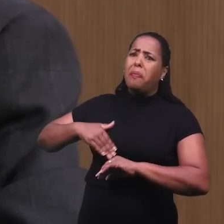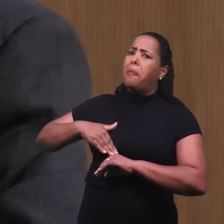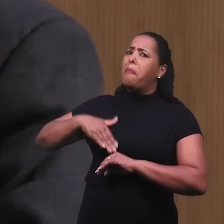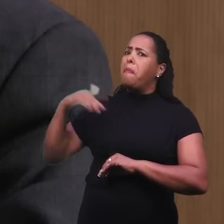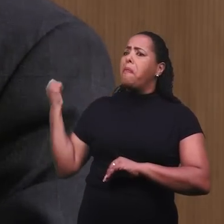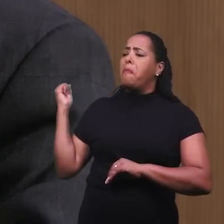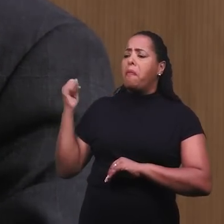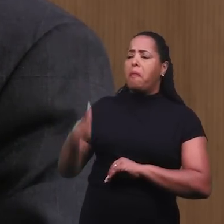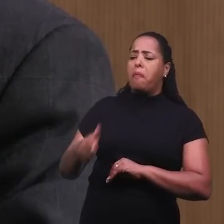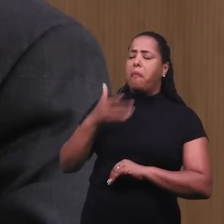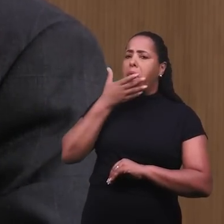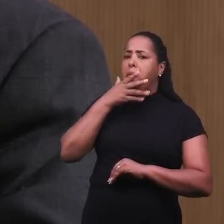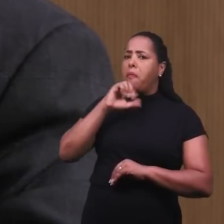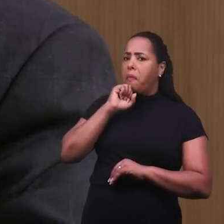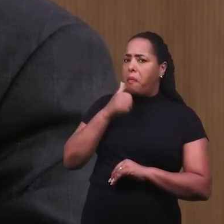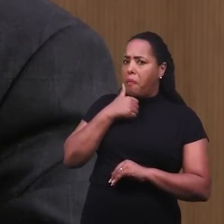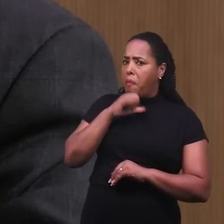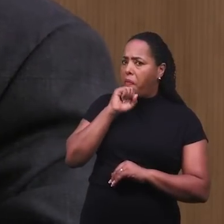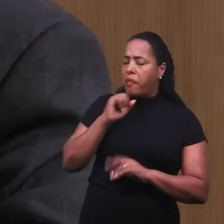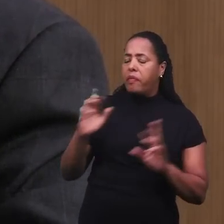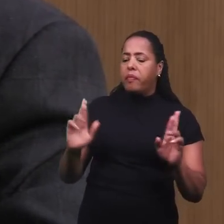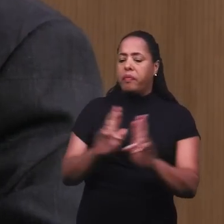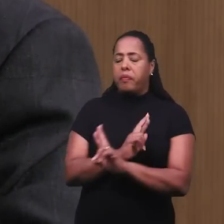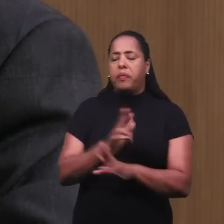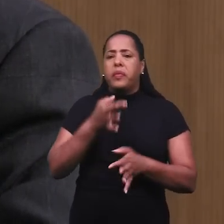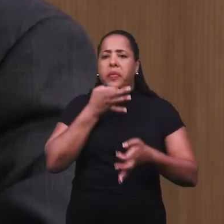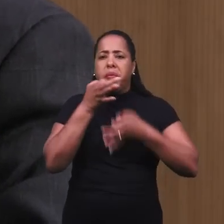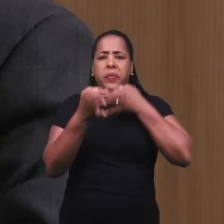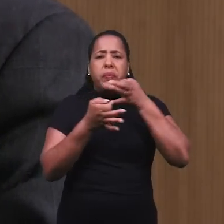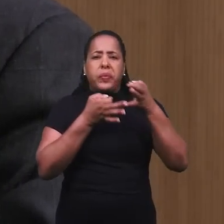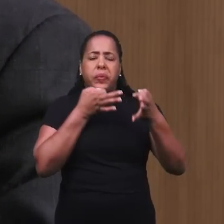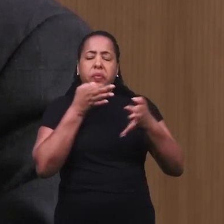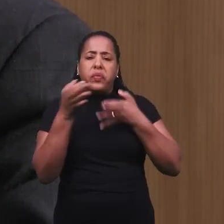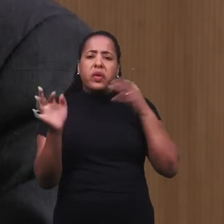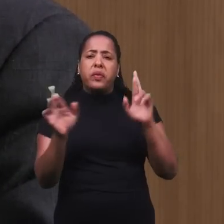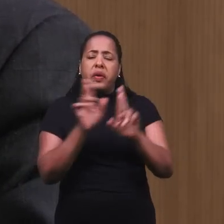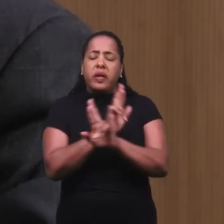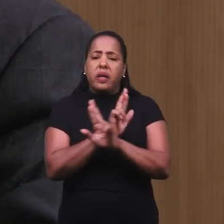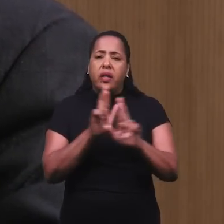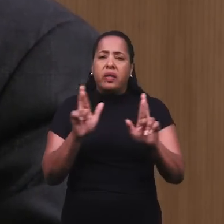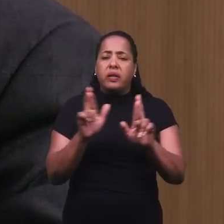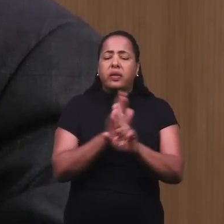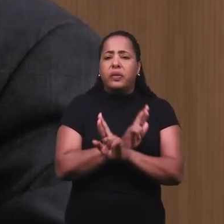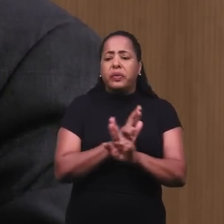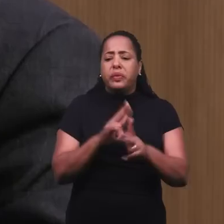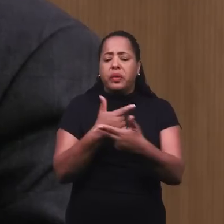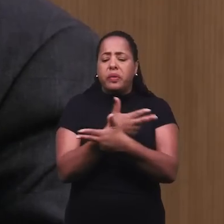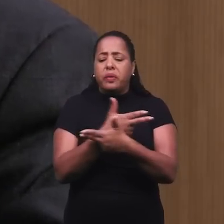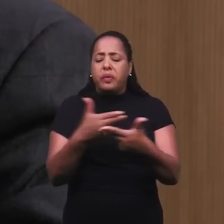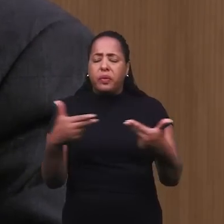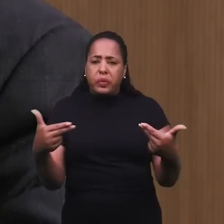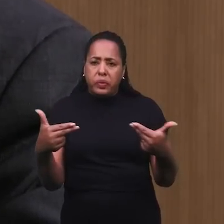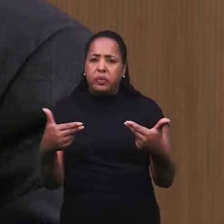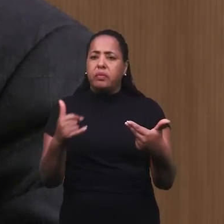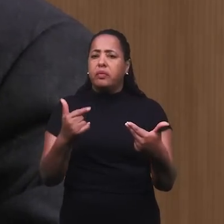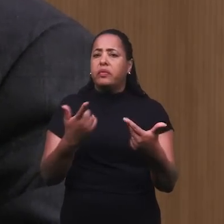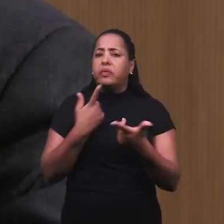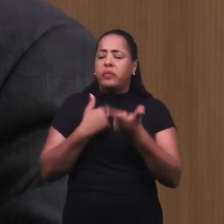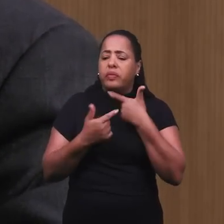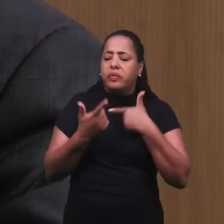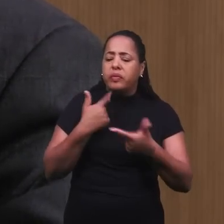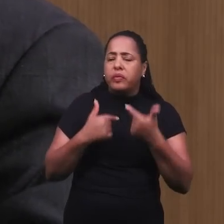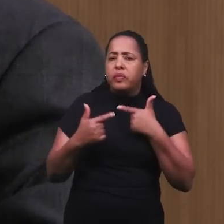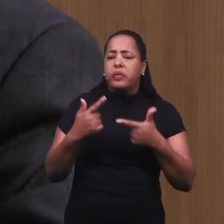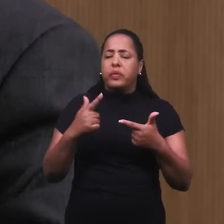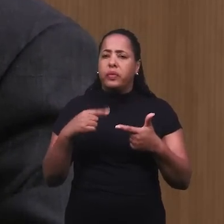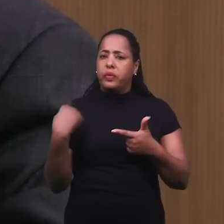pais, em referência às suas opiniões, né, a determinadas situações que eles querem